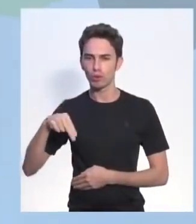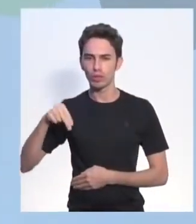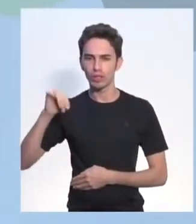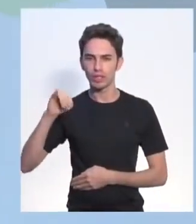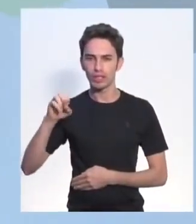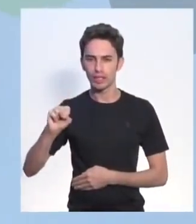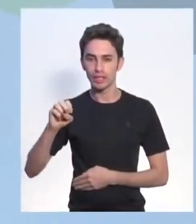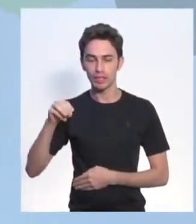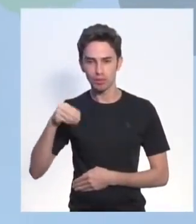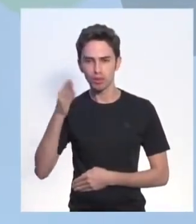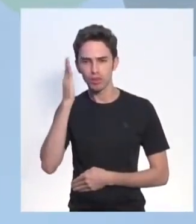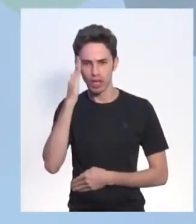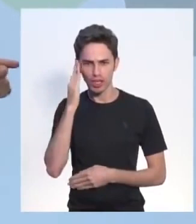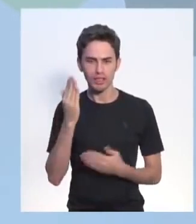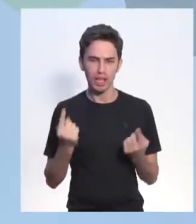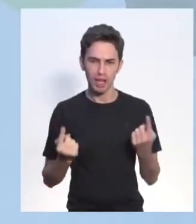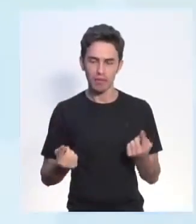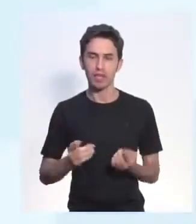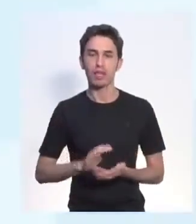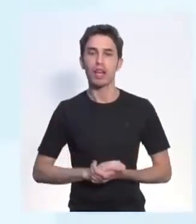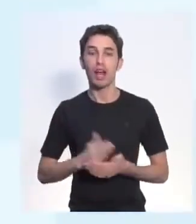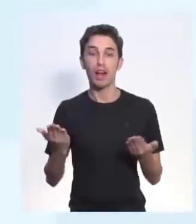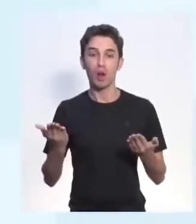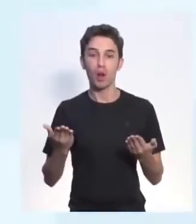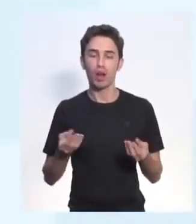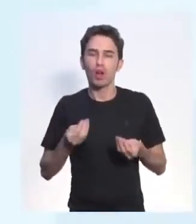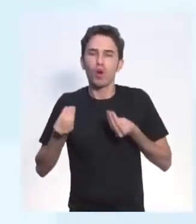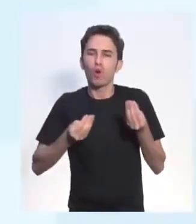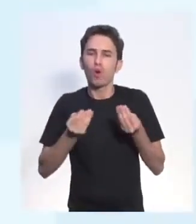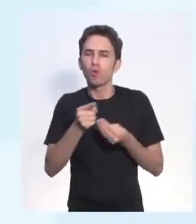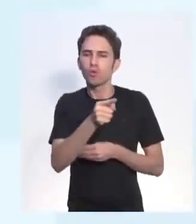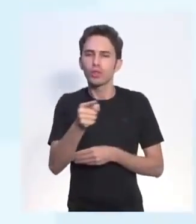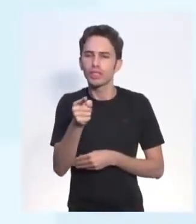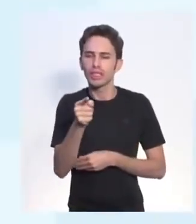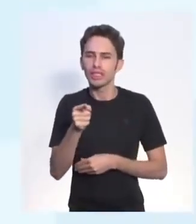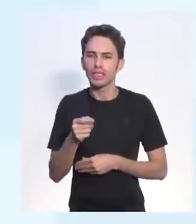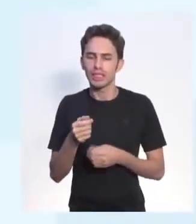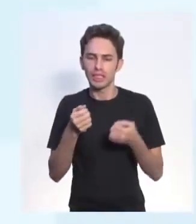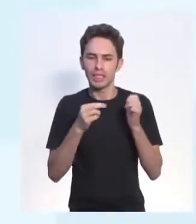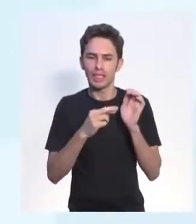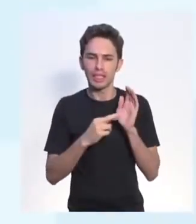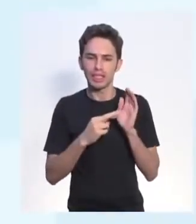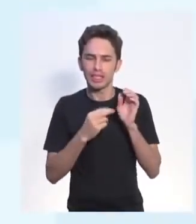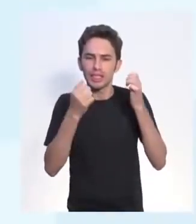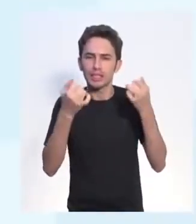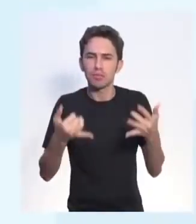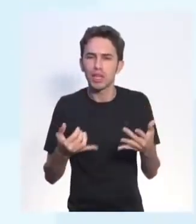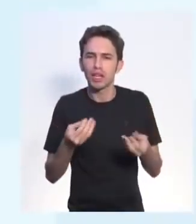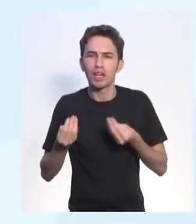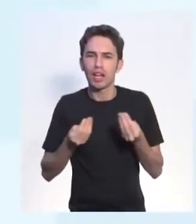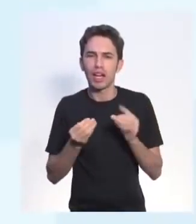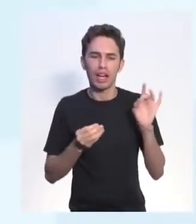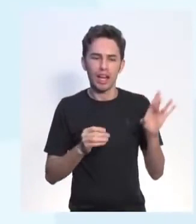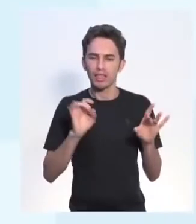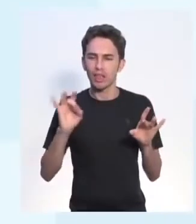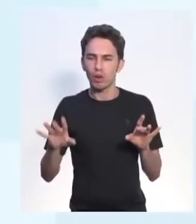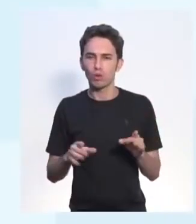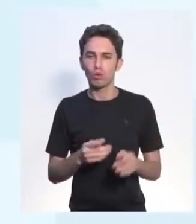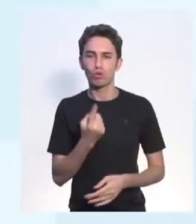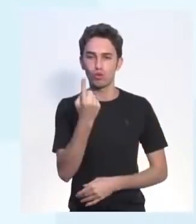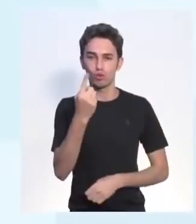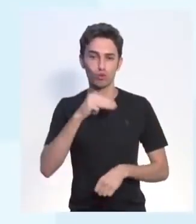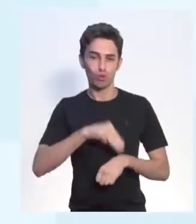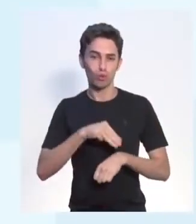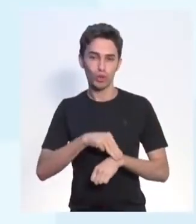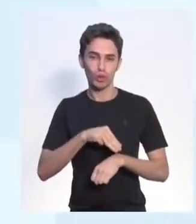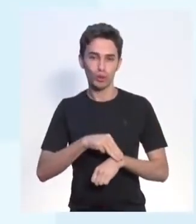vão colocar aí no chat como você define capitalismo e comunismo. 1 minuto